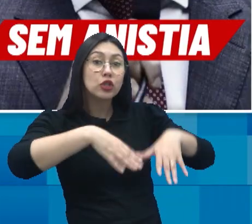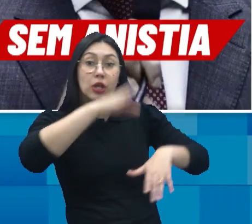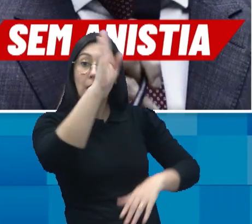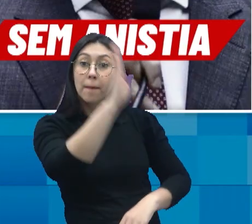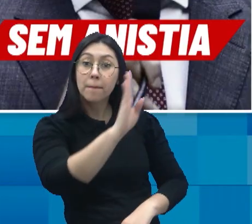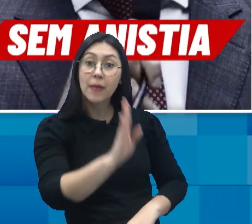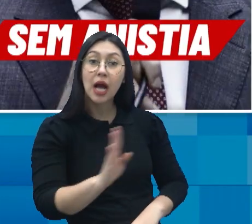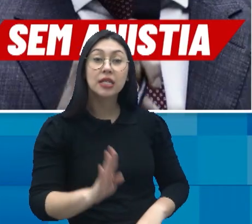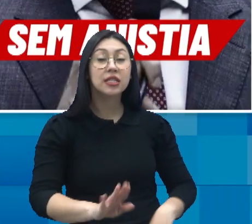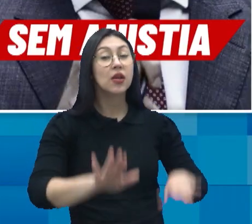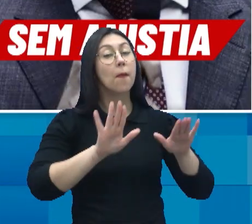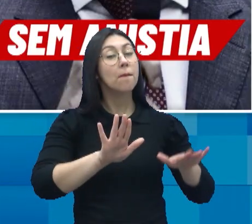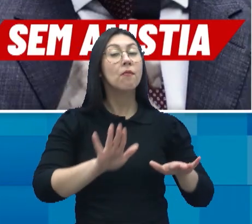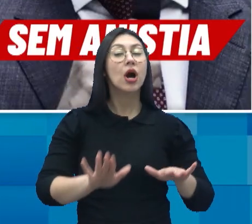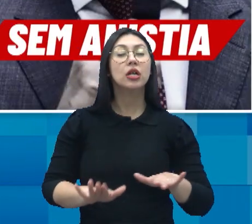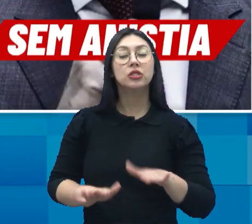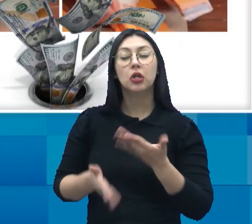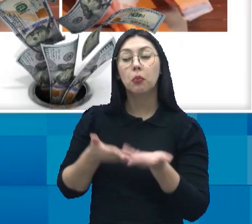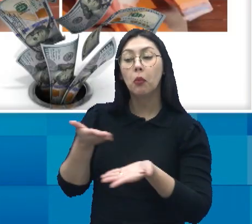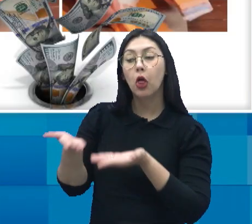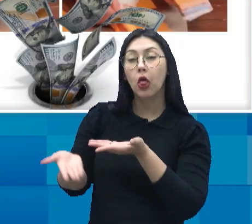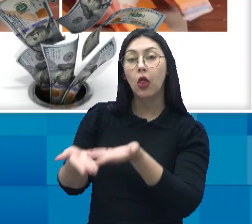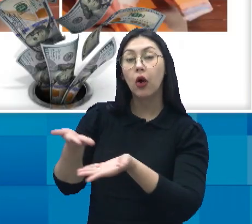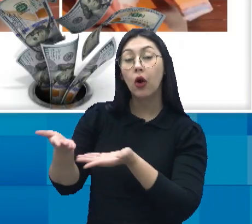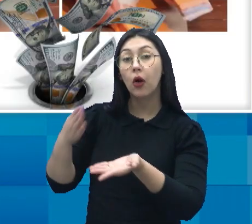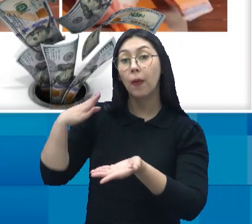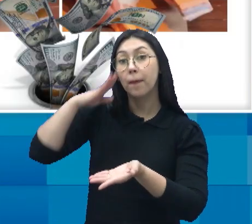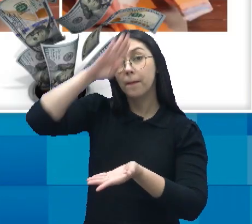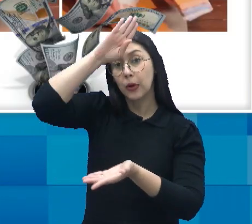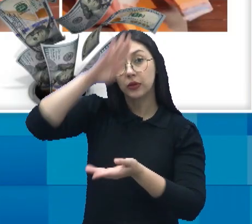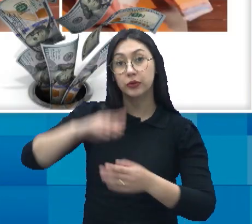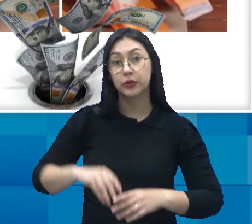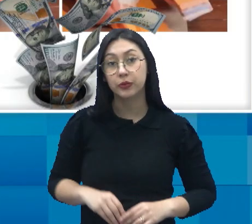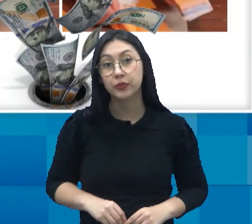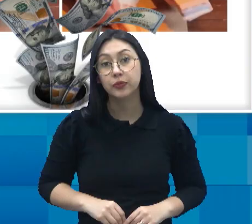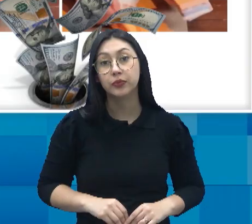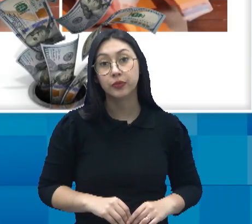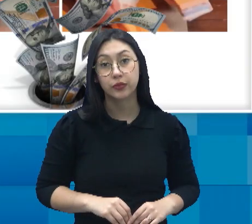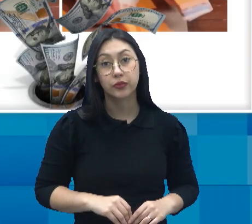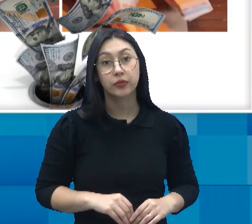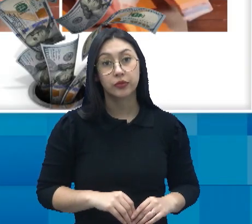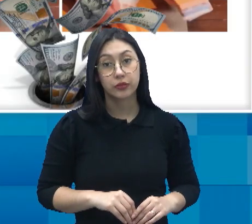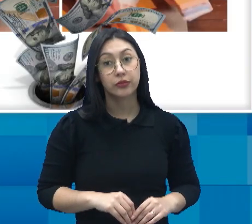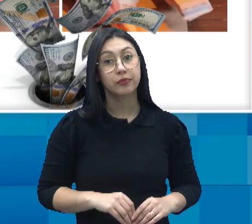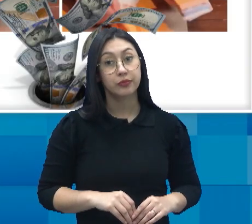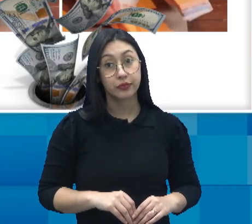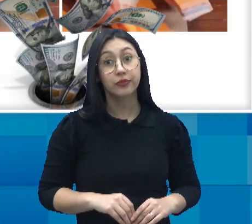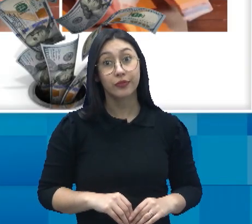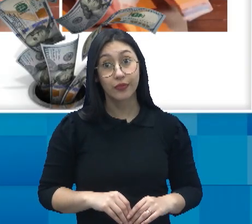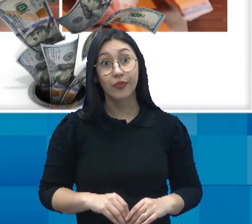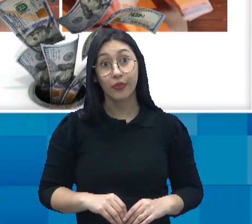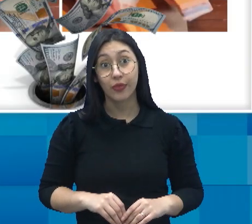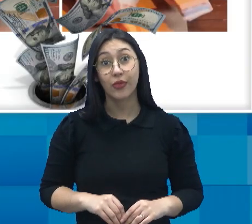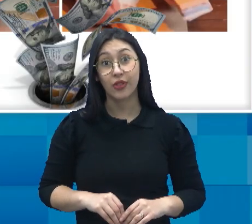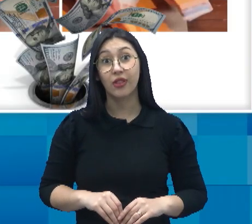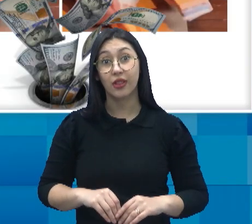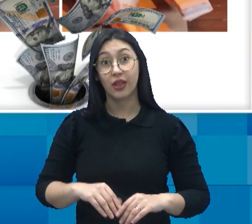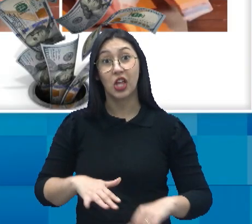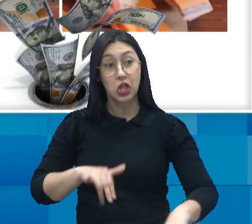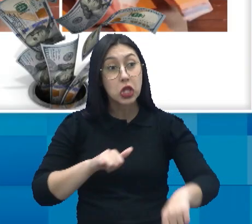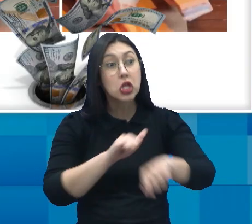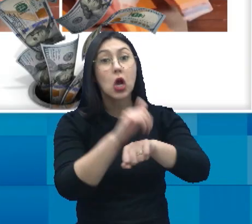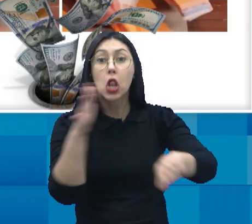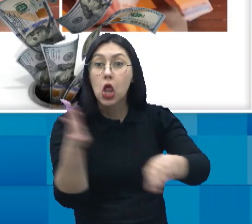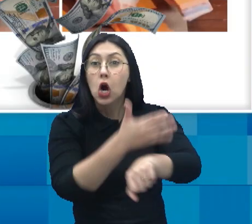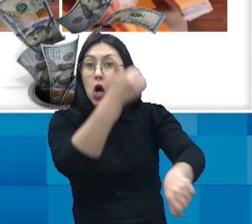em troca da impunidade a Bolsonaro. É golpe remunerado